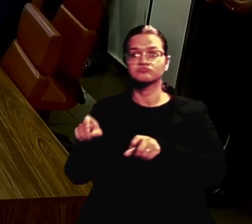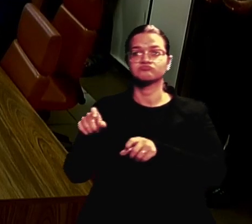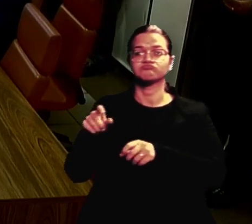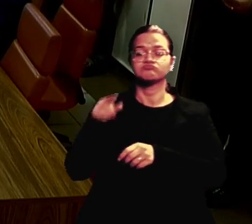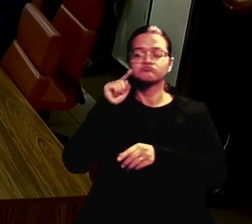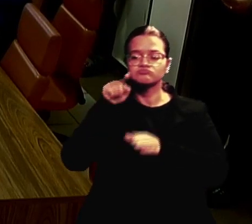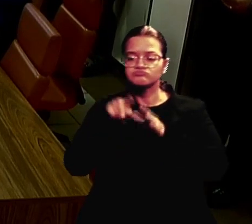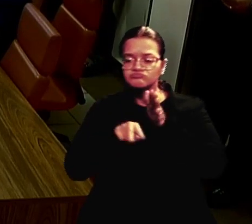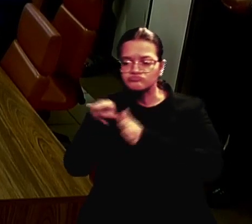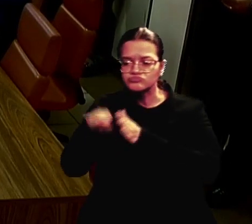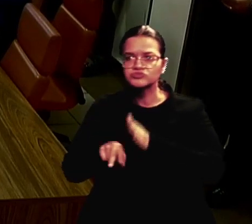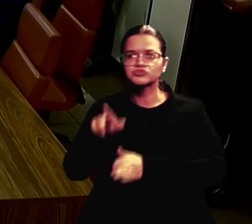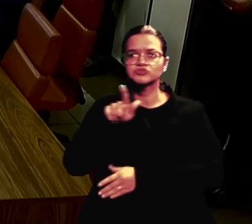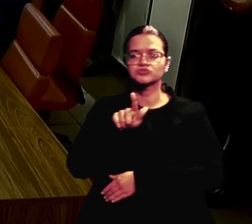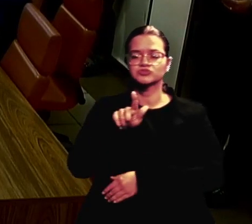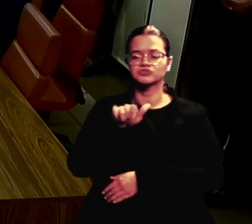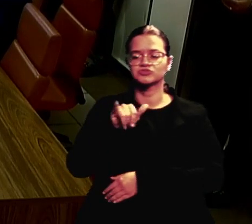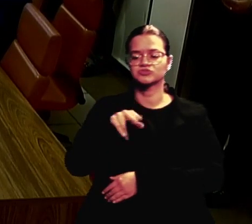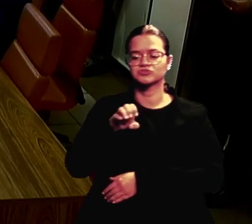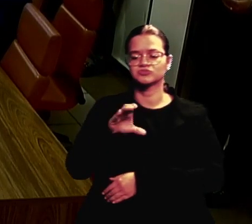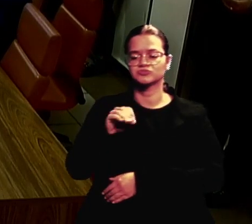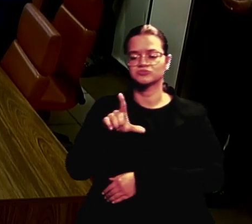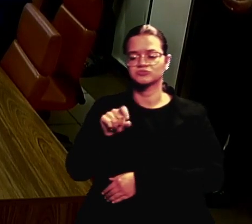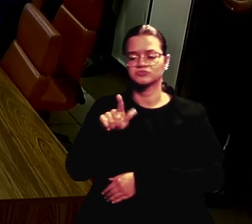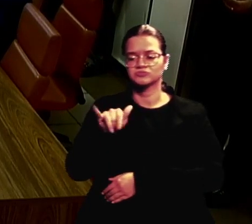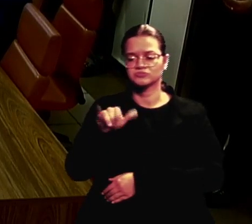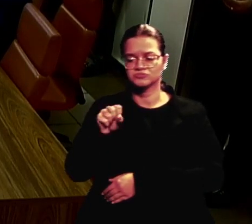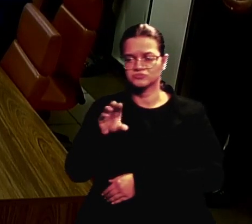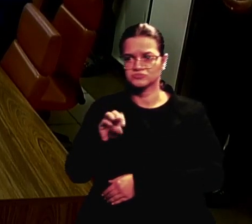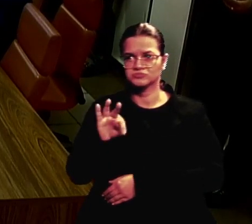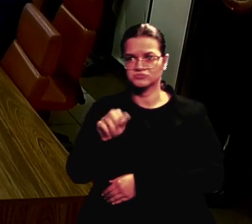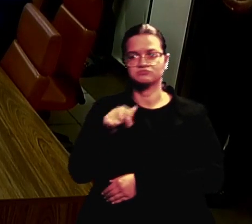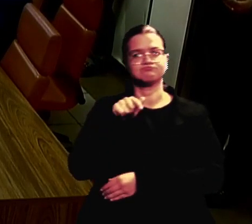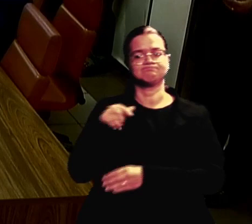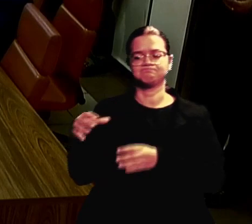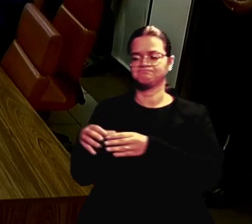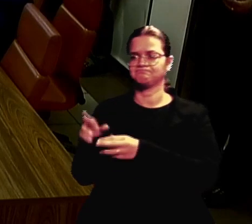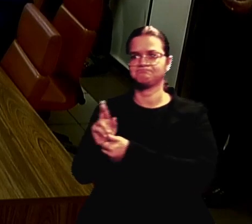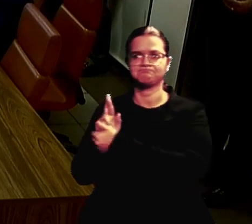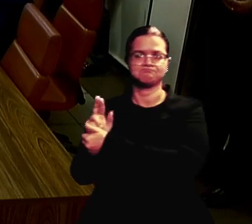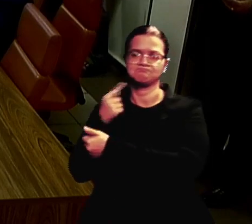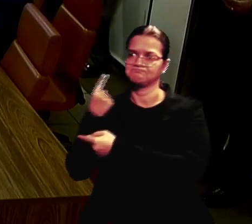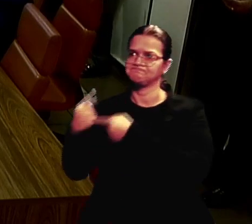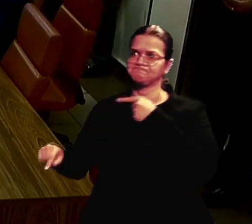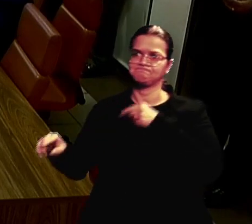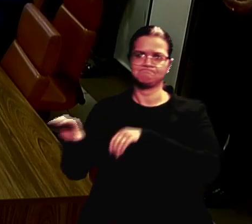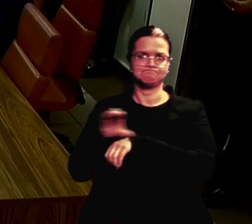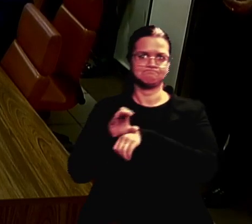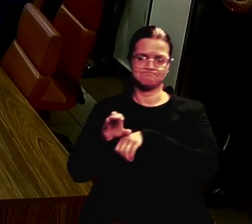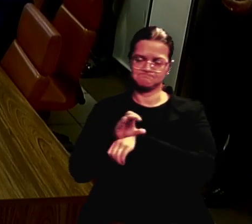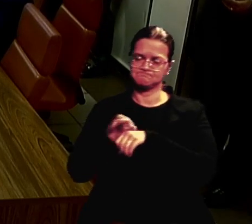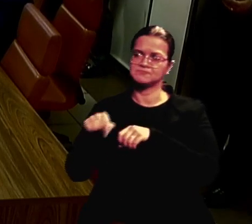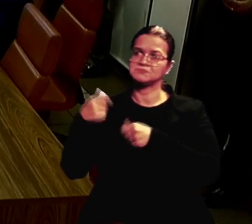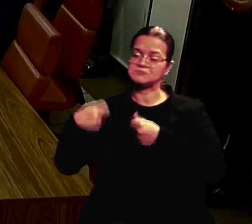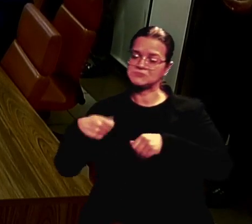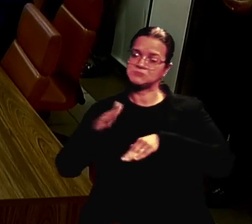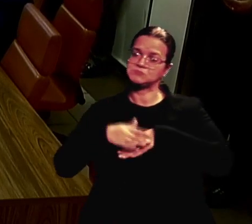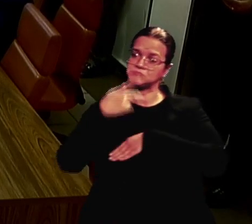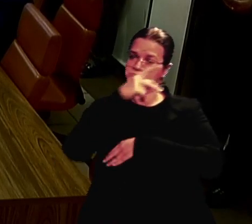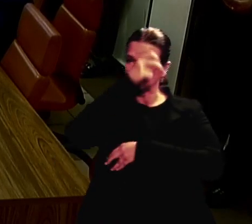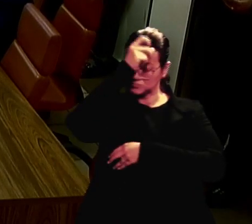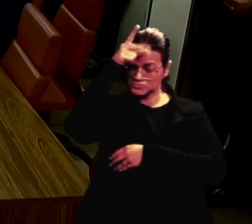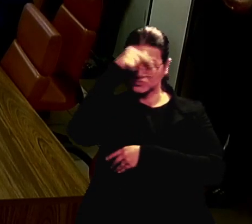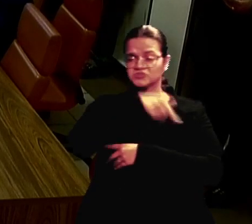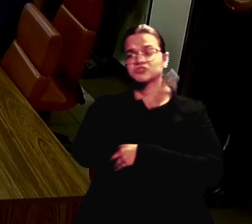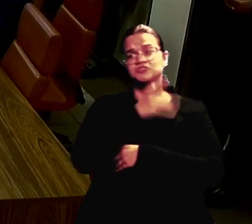ginecológicos. A Procuradoria manifestou pela inconstitucionalidade, por vício de iniciativa e também por